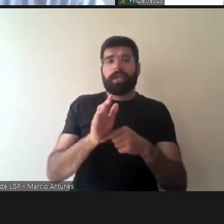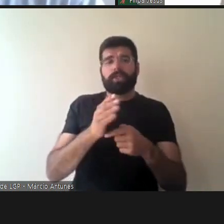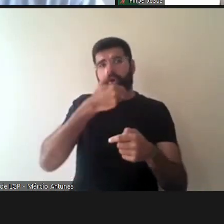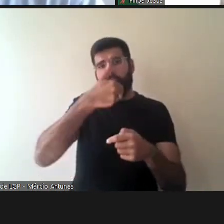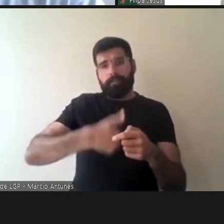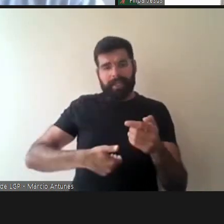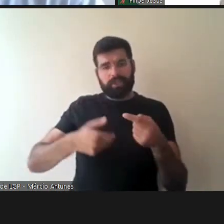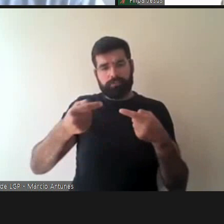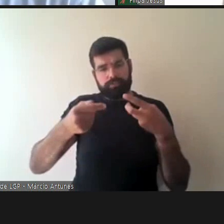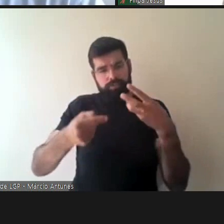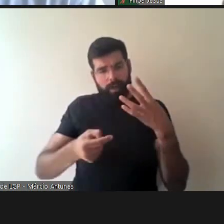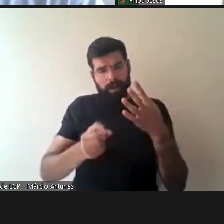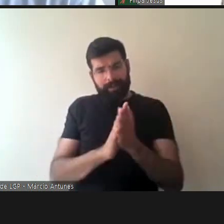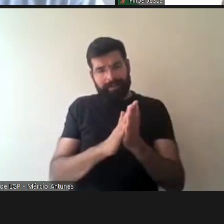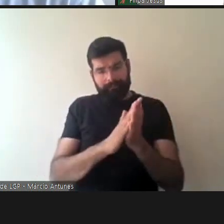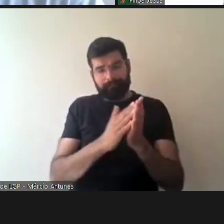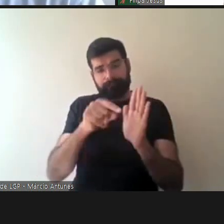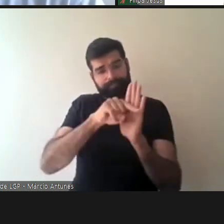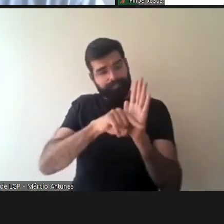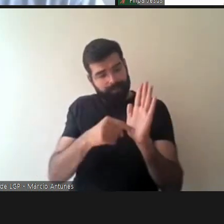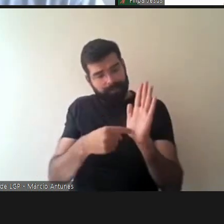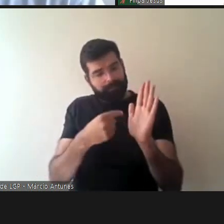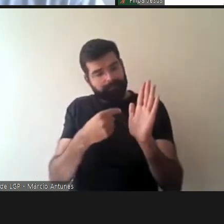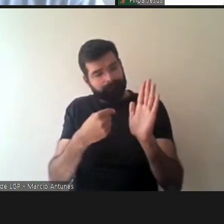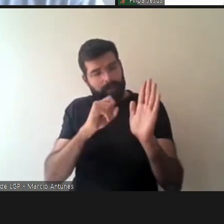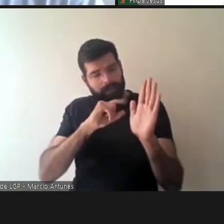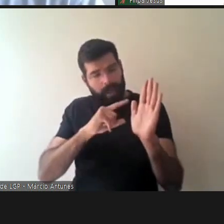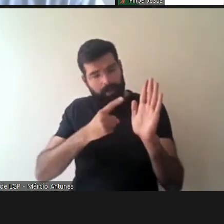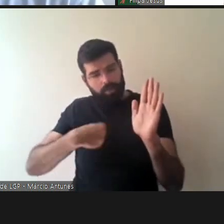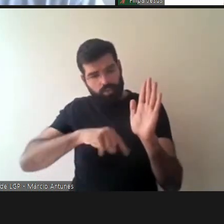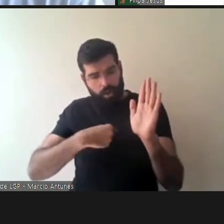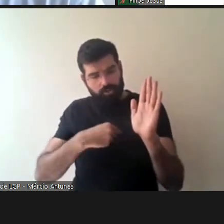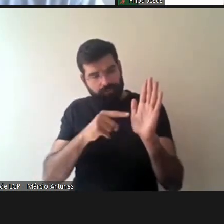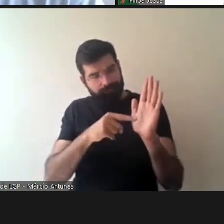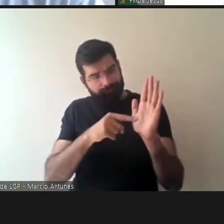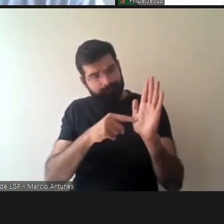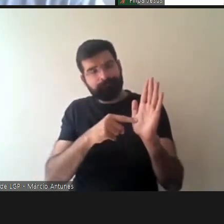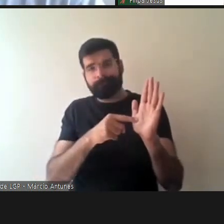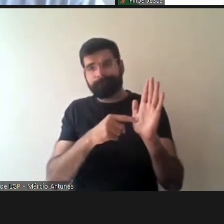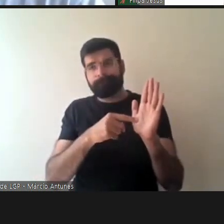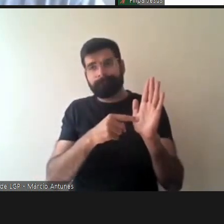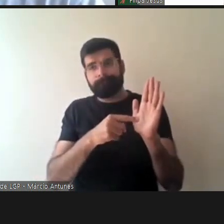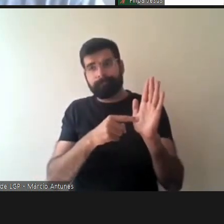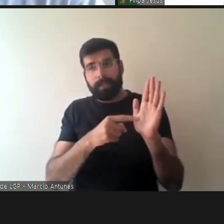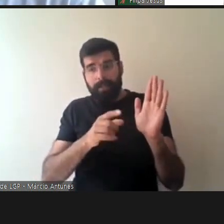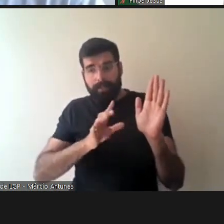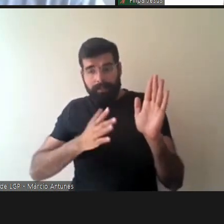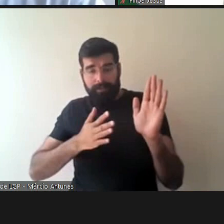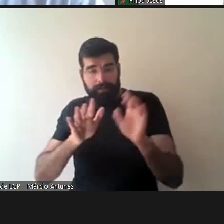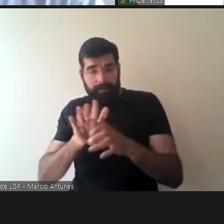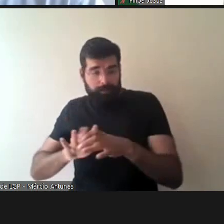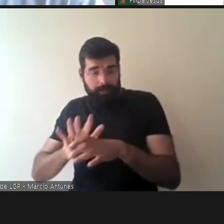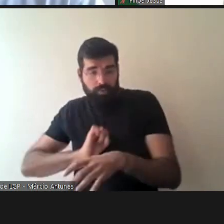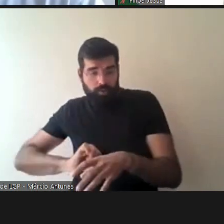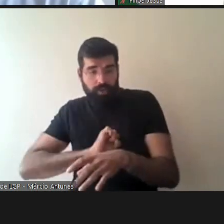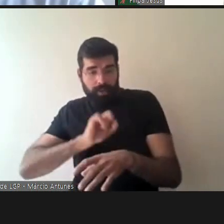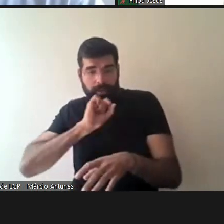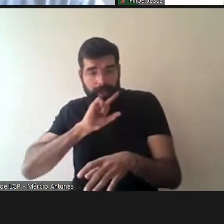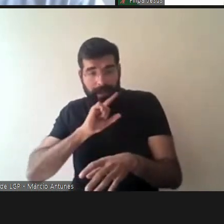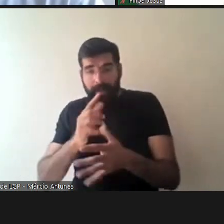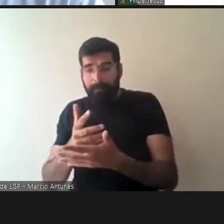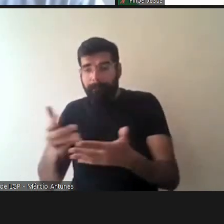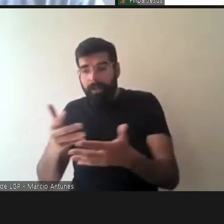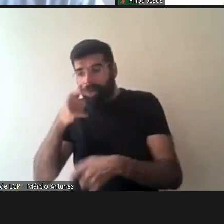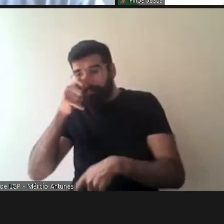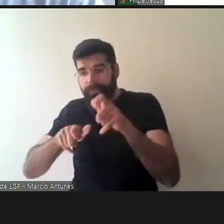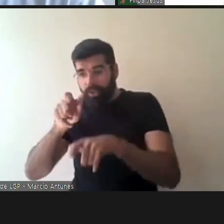competências e outros que, no nosso caso, respondam àquilo que é a nossa expectativa de ser a maioria do nosso